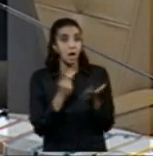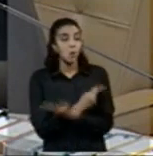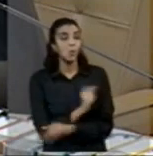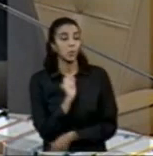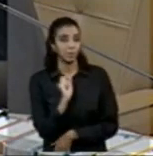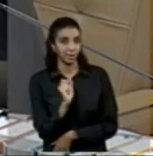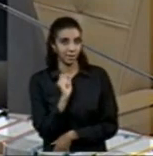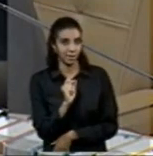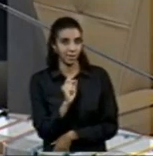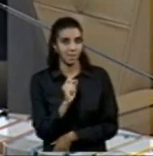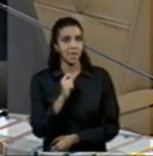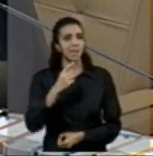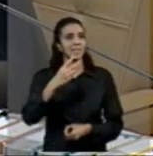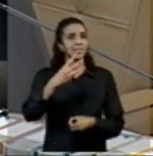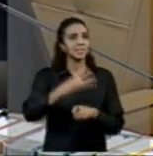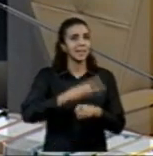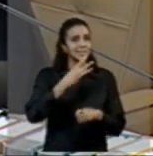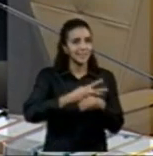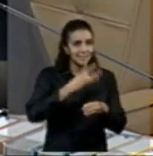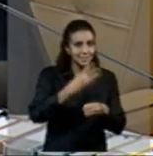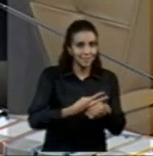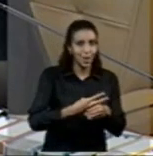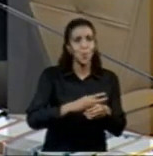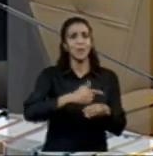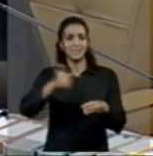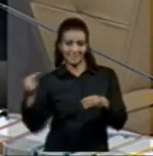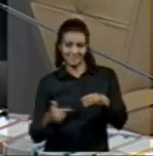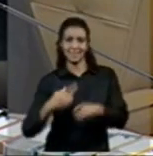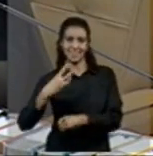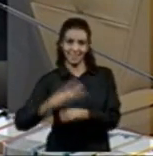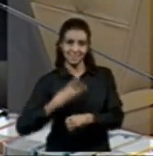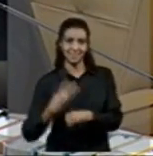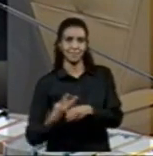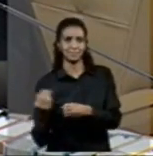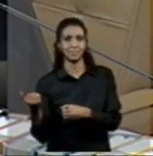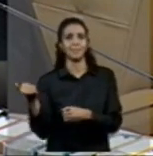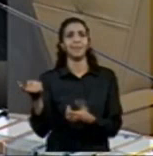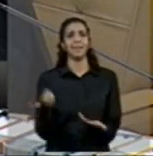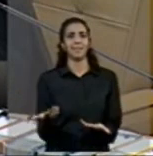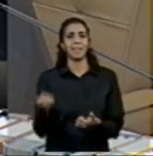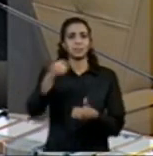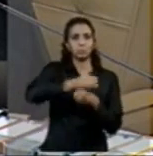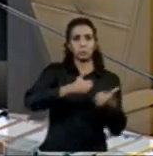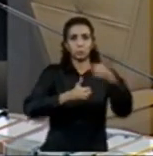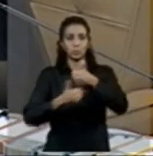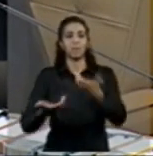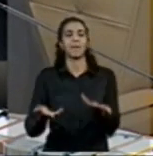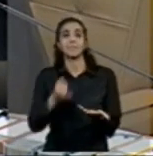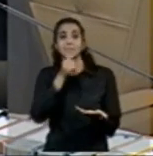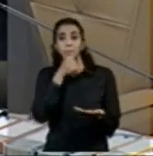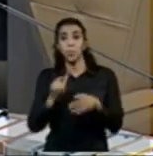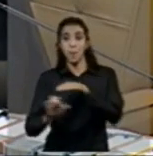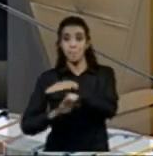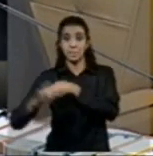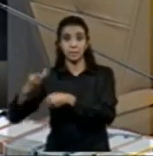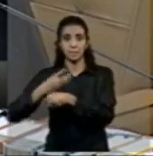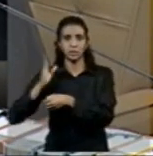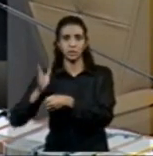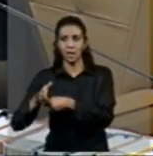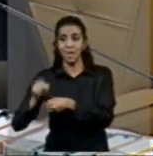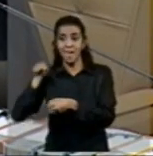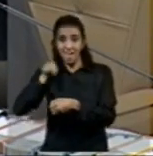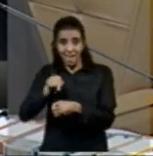fenômeno da terceirização da terceirização, quando uma empresa terceirizada subcontrata outras, e o